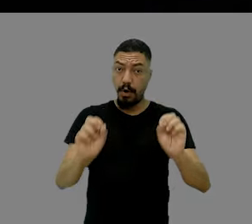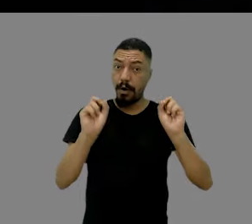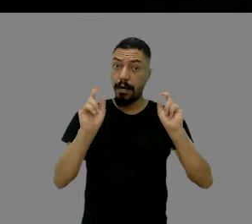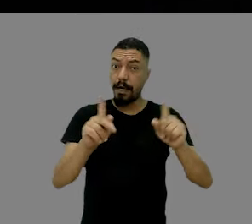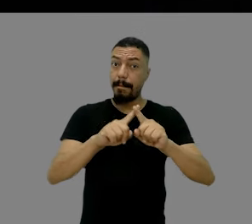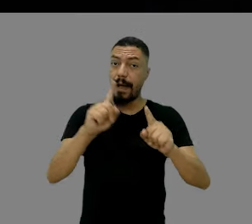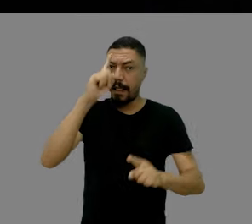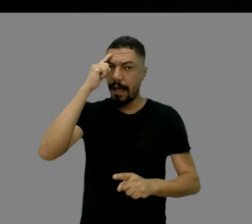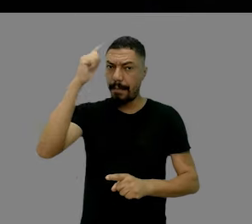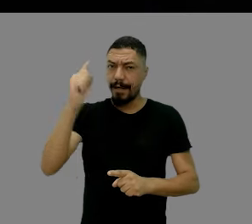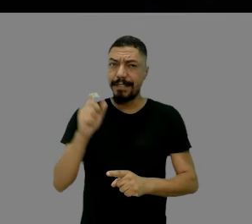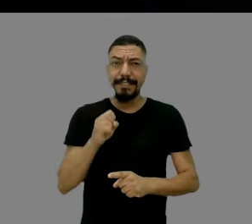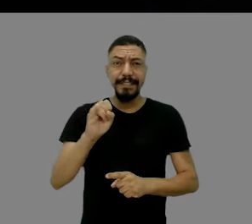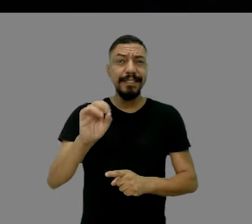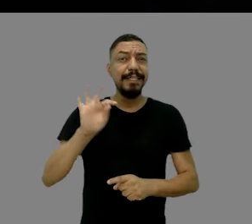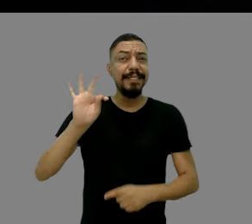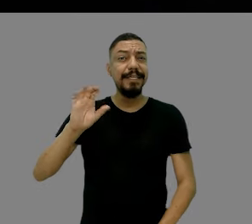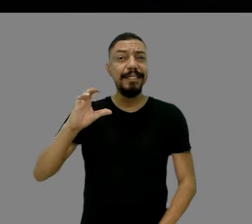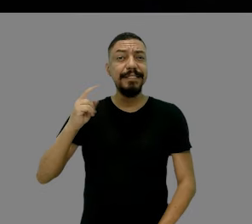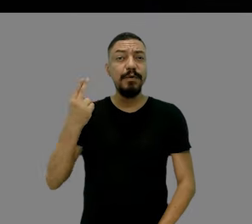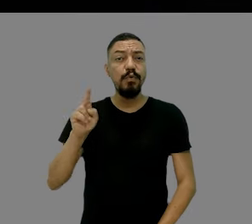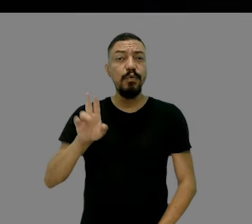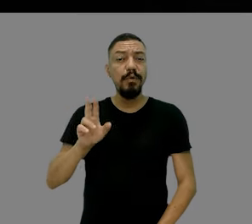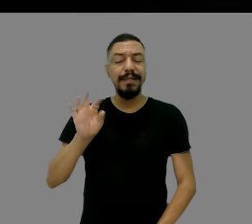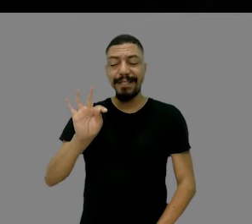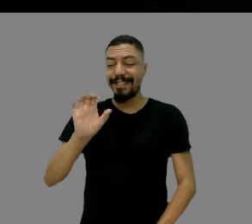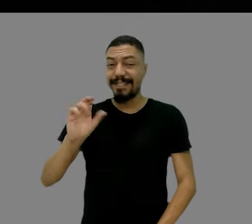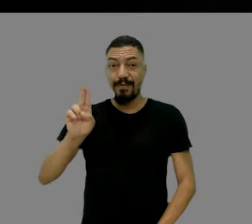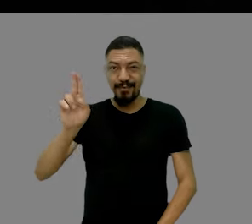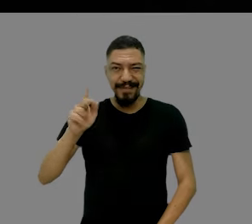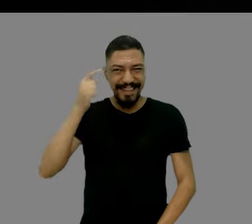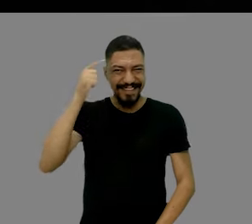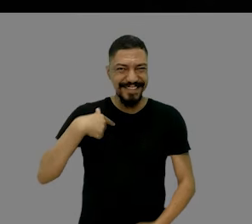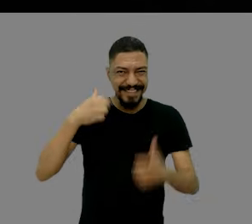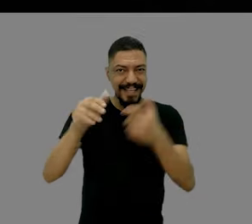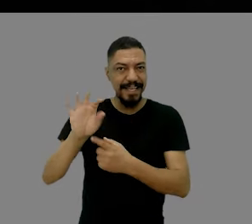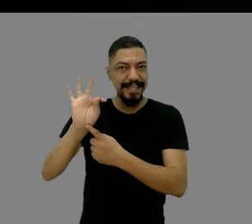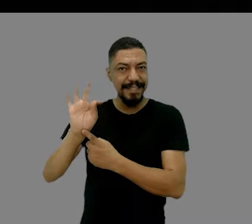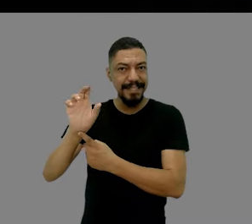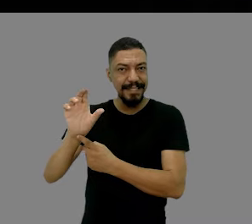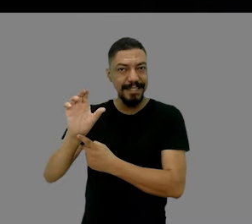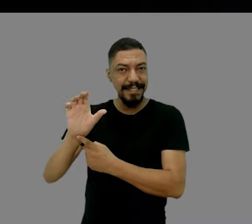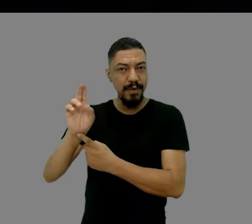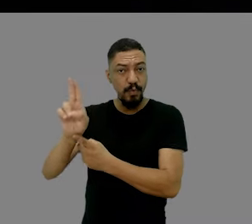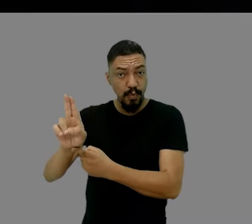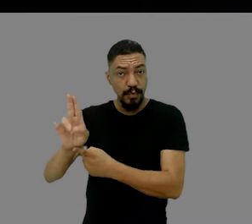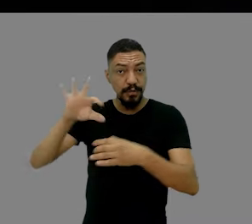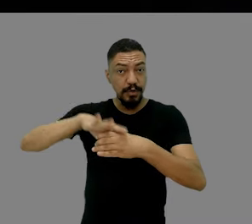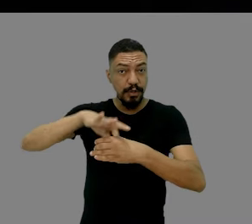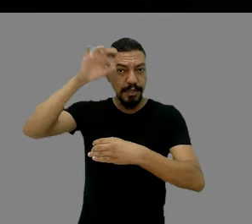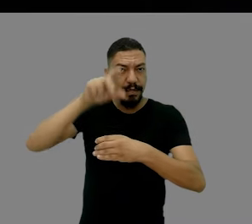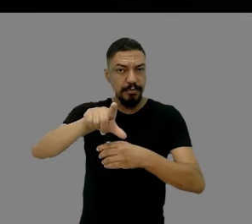início, vai que você é a azarada da vez, então a chance é baixa. Não é na sua gestora, no seu gestor, que ele